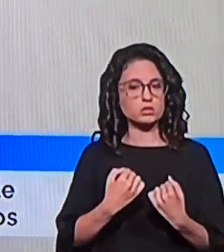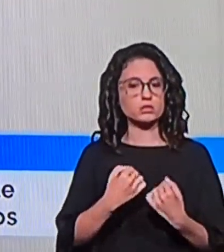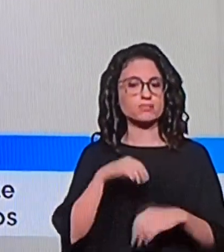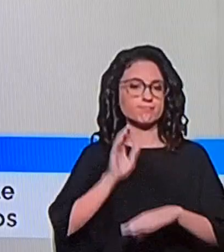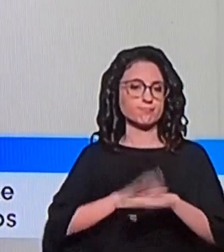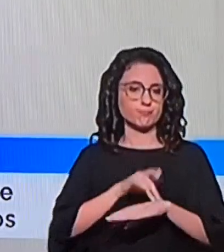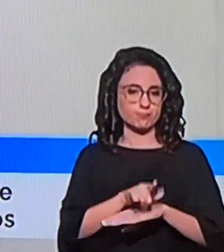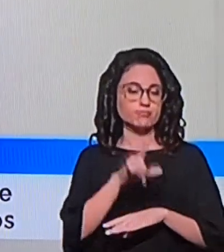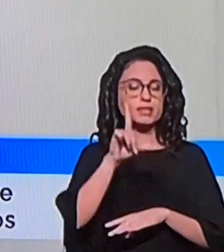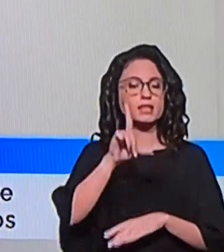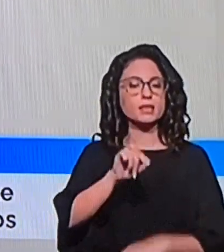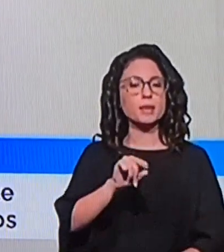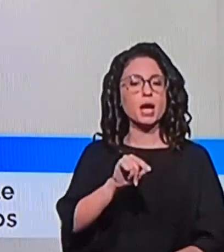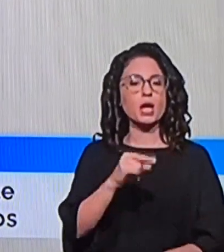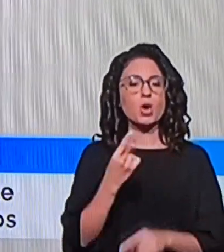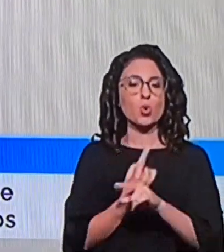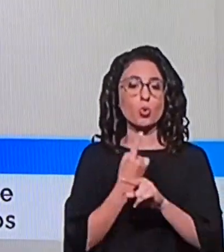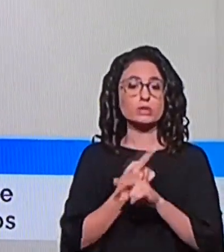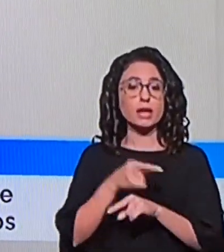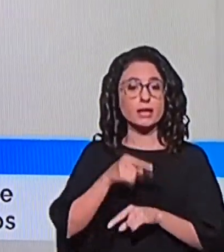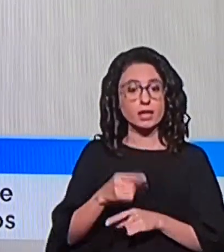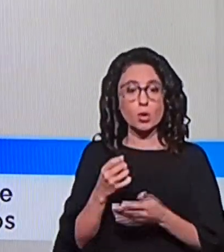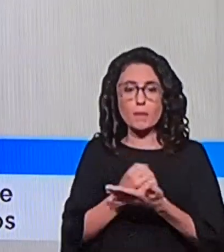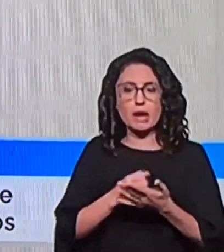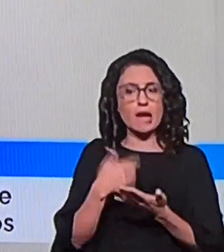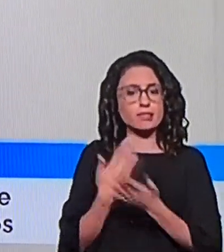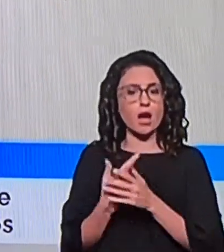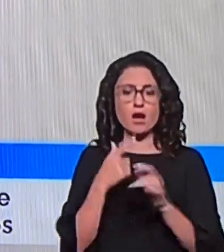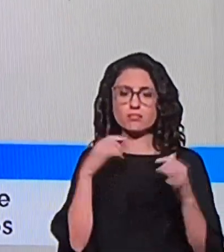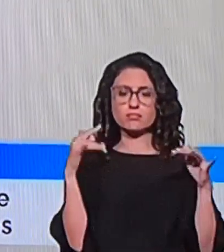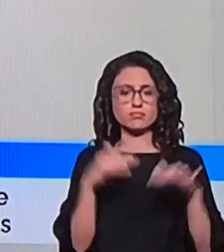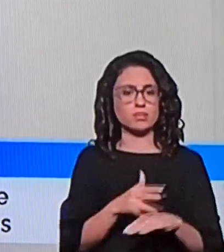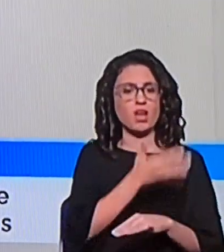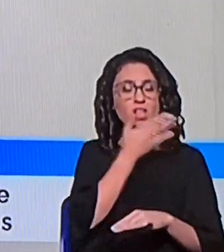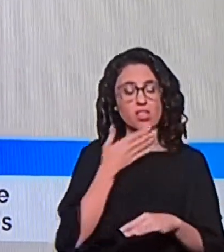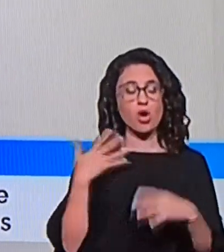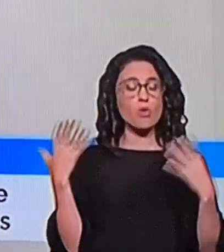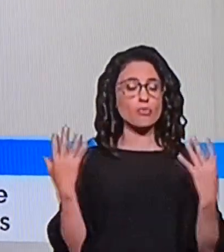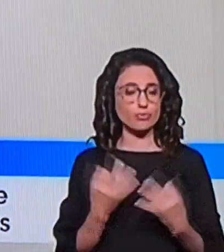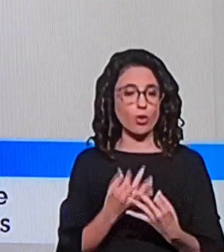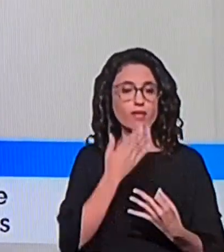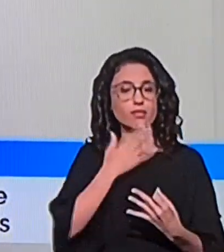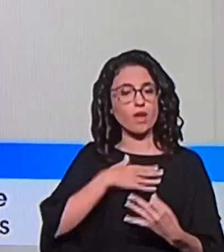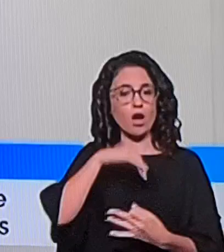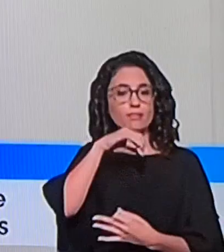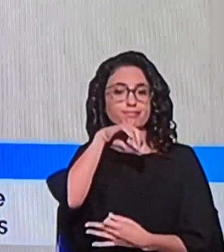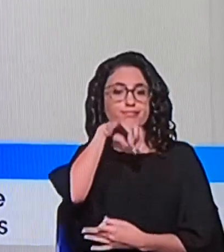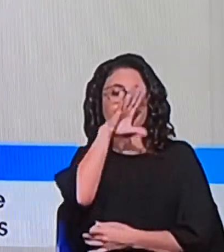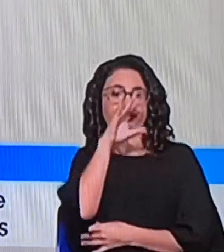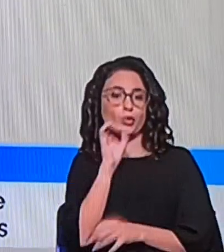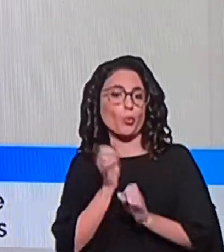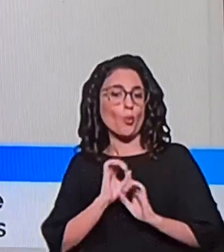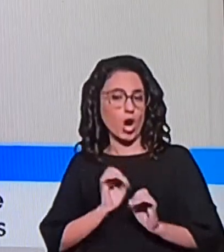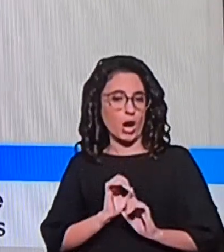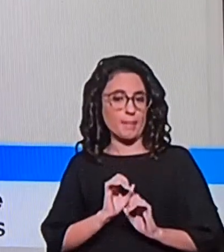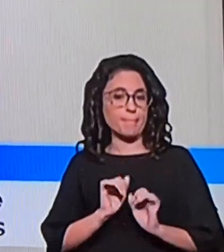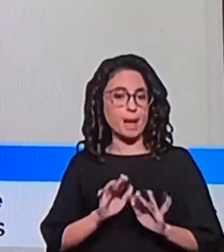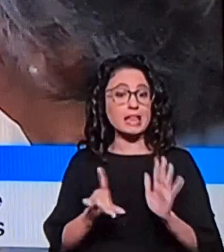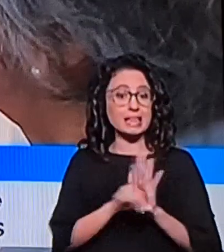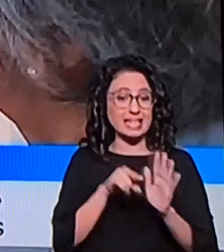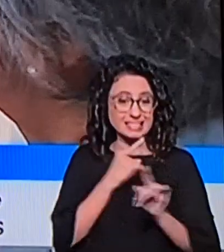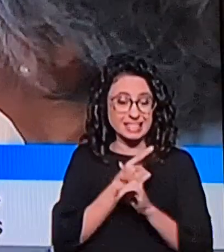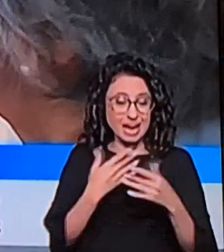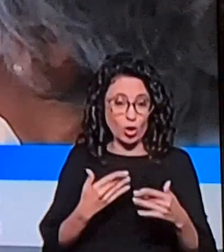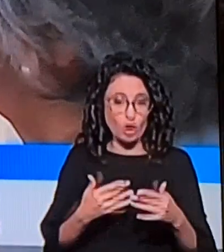à implementação que conseguiram introduzir cá no mercado, sabemos disso tudo, portanto não é surpresa nenhuma para nós. Agora, com esta lei em vigor, vai ainda agravar